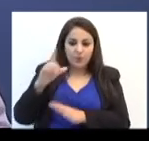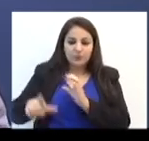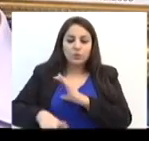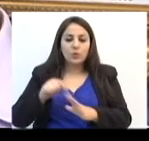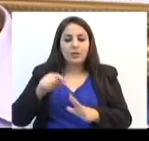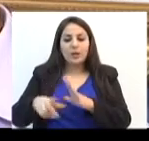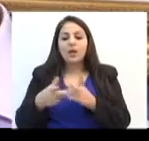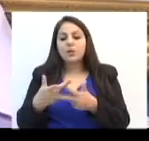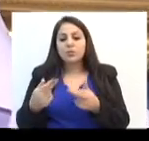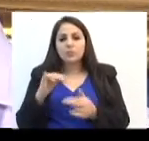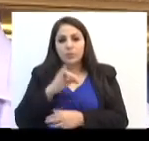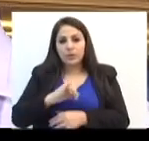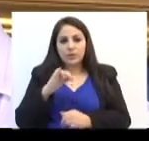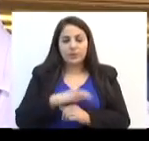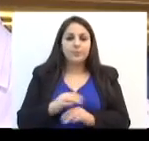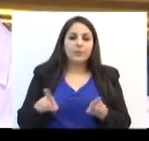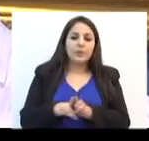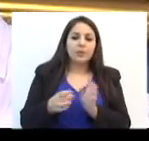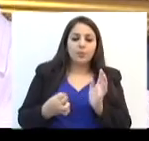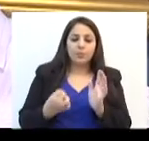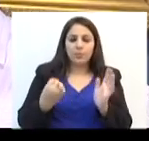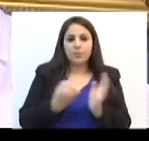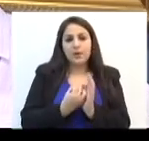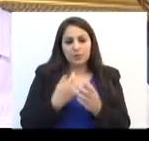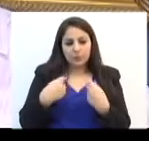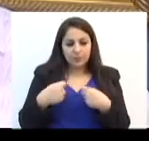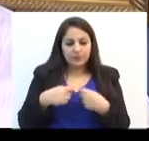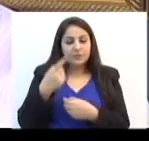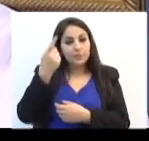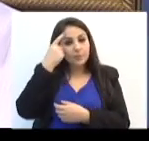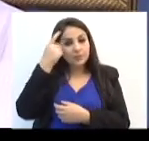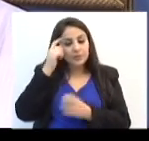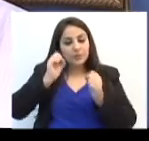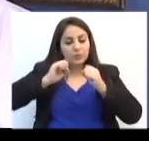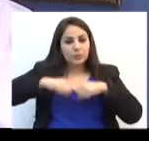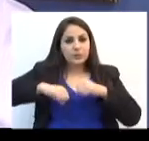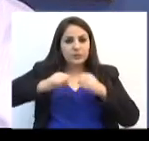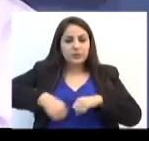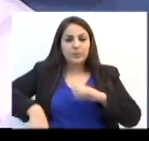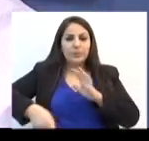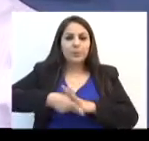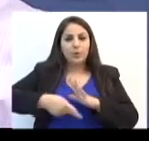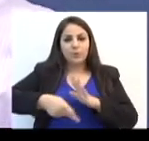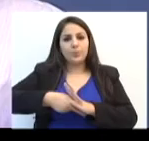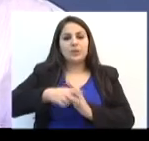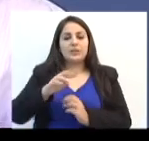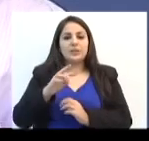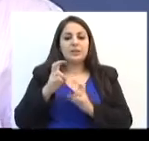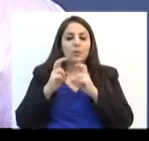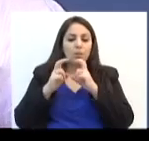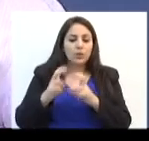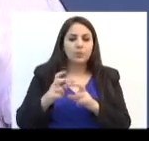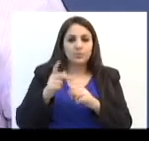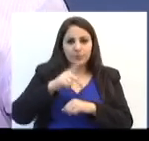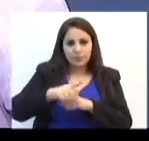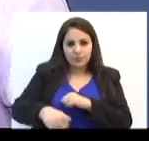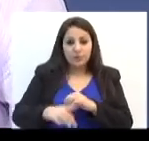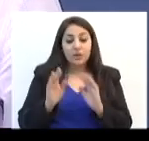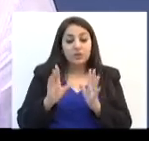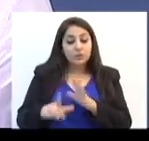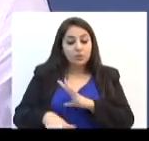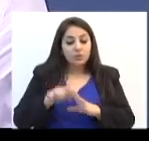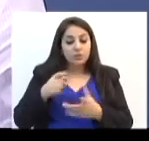desses itens. O marco regulatório deve remodelar o sistema de transporte em Passo Fundo. Entre os pontos